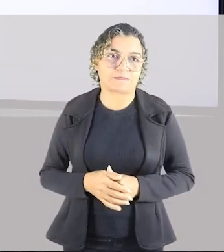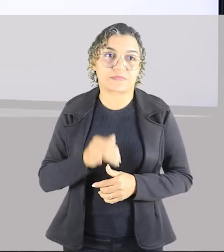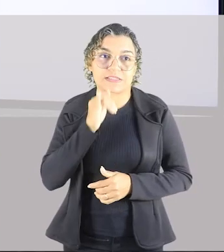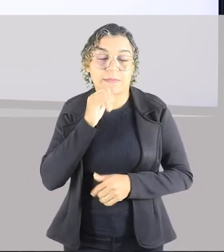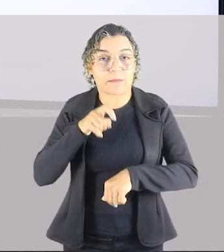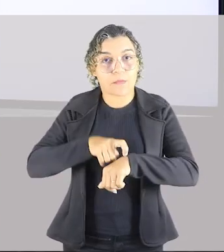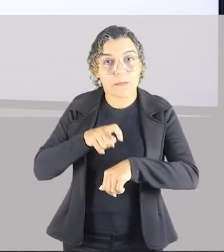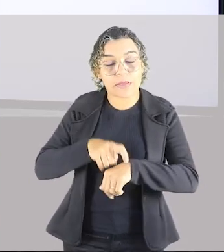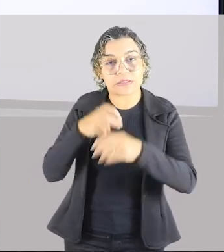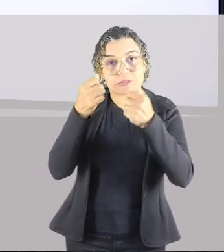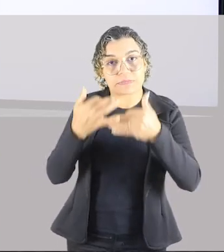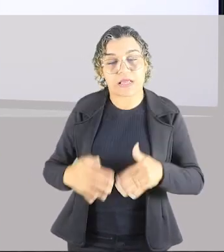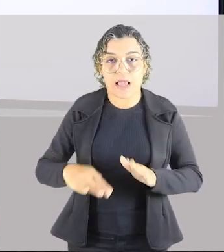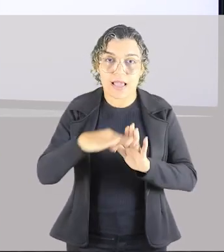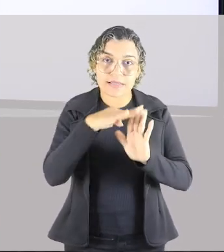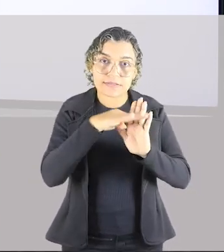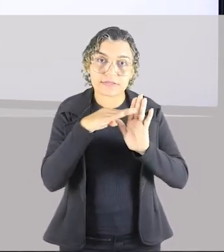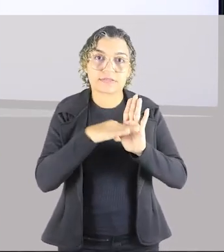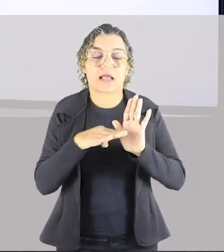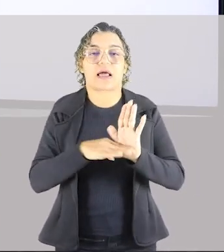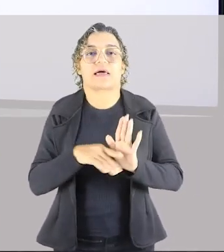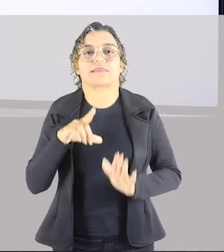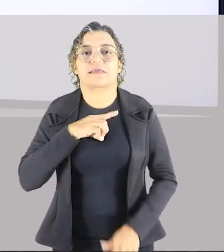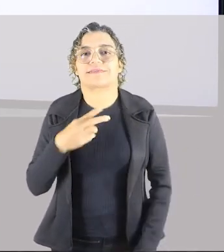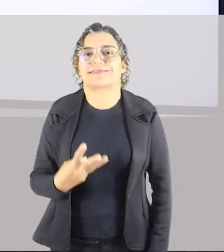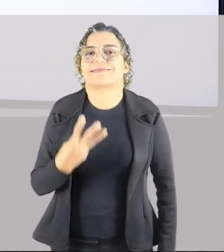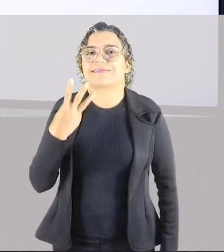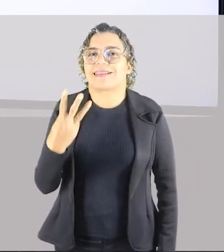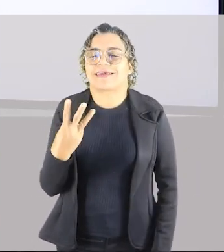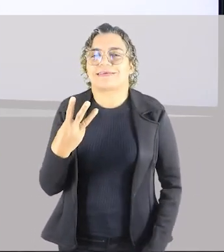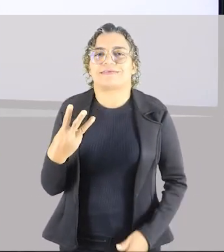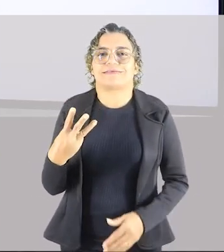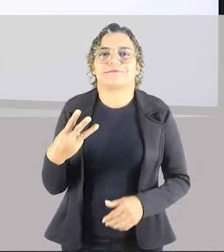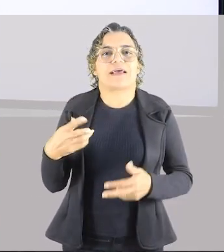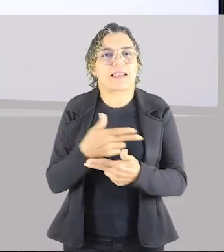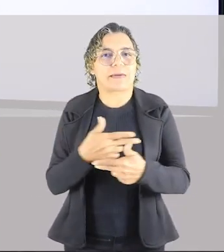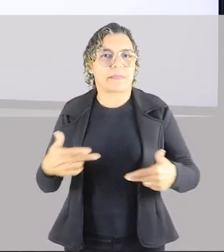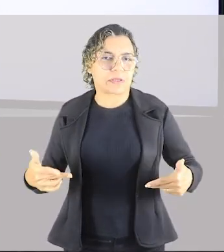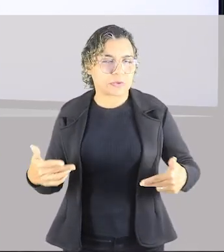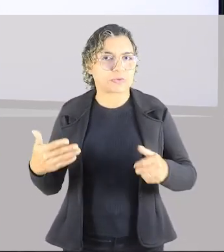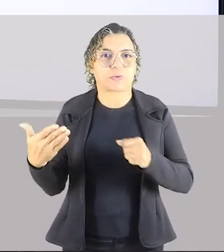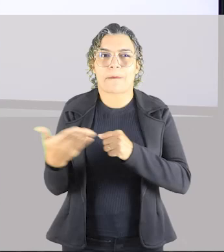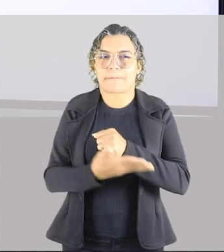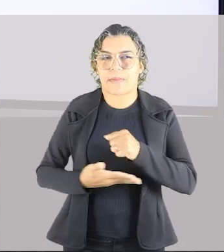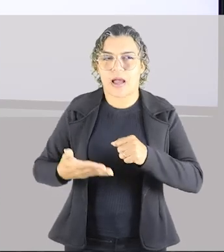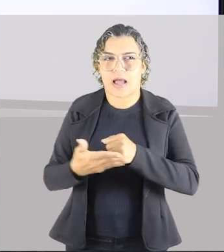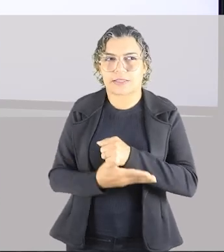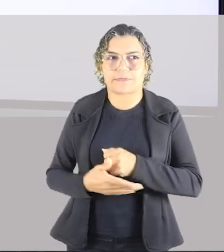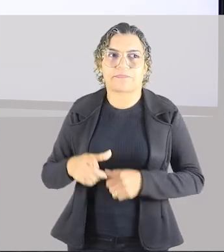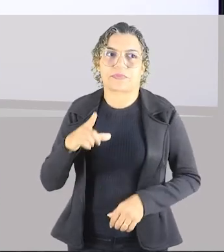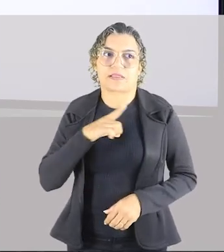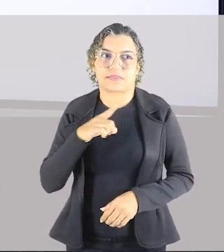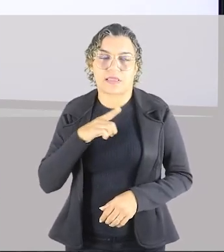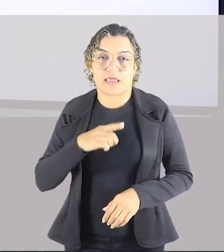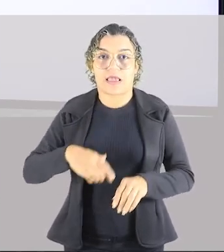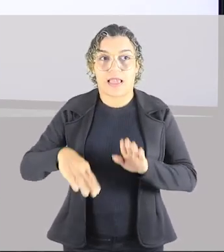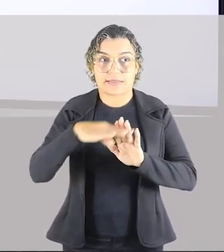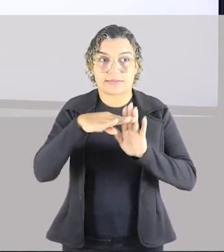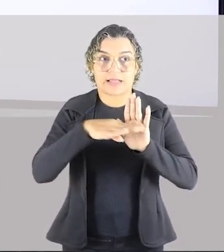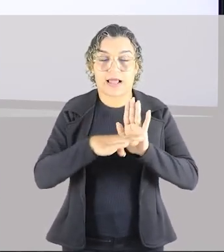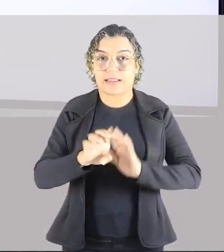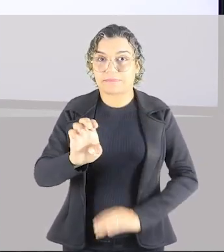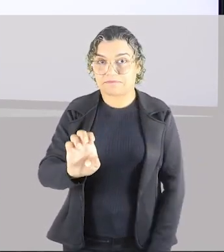nós falamos de escala, eu vou ter 3 elementos básicos. Anota aí. Eu vou ter a